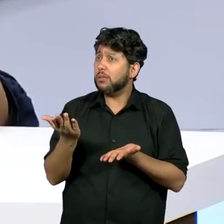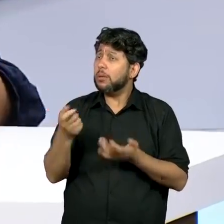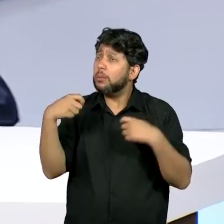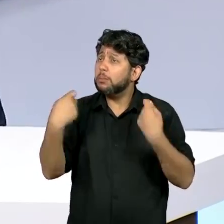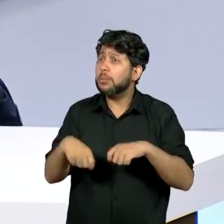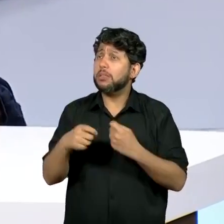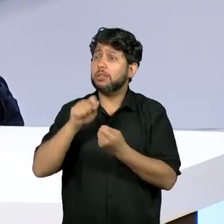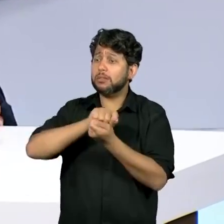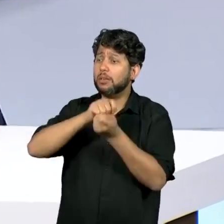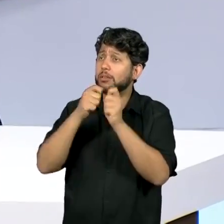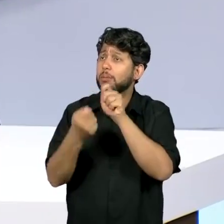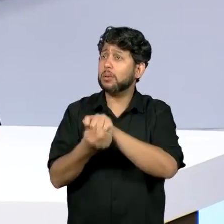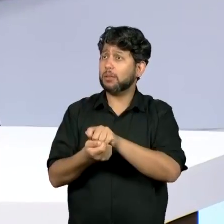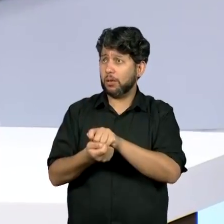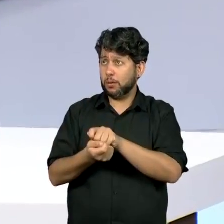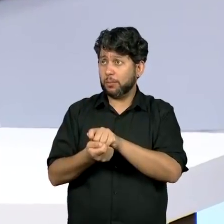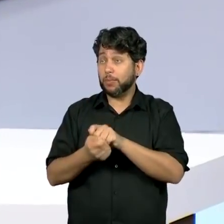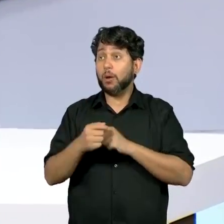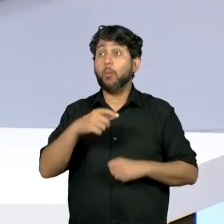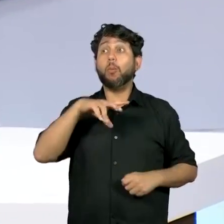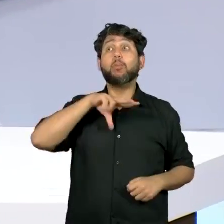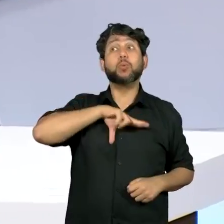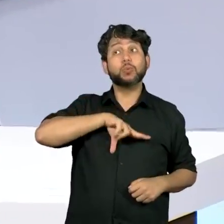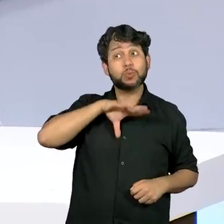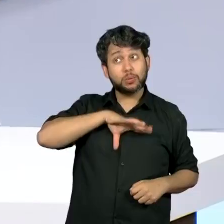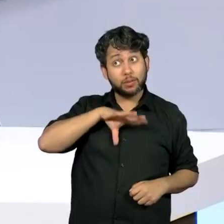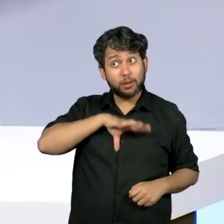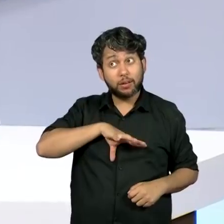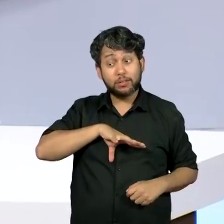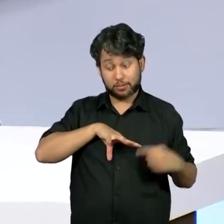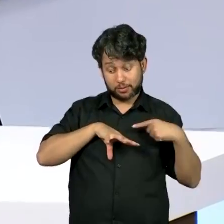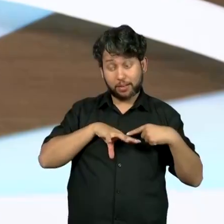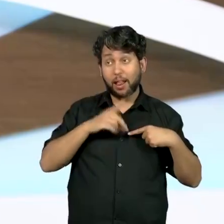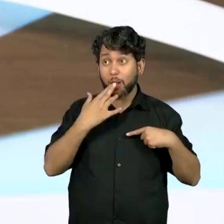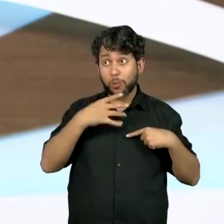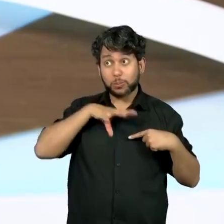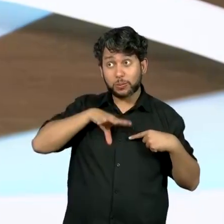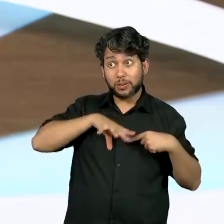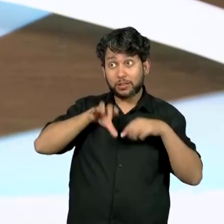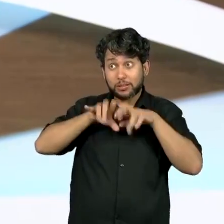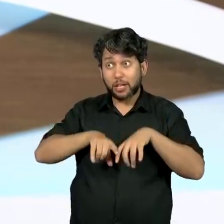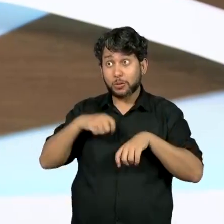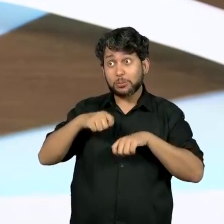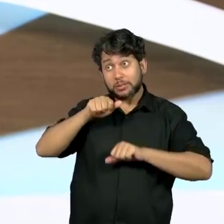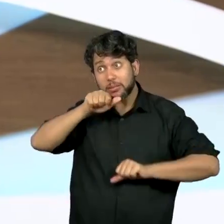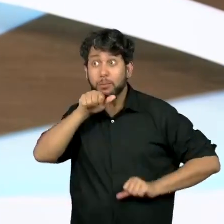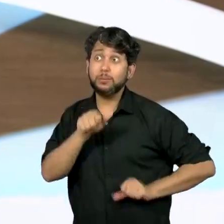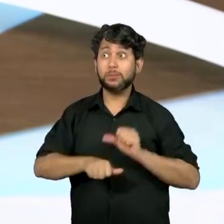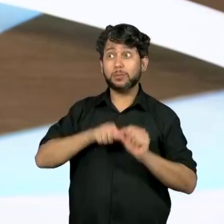reocupar decolonialmente a nossa língua portuguesa? Absolutamente. Eu acho que